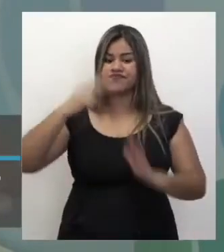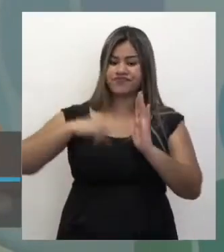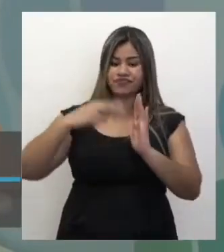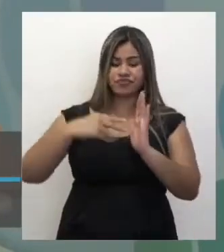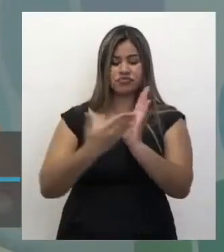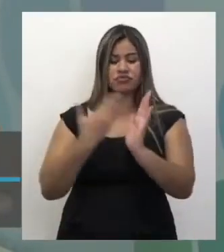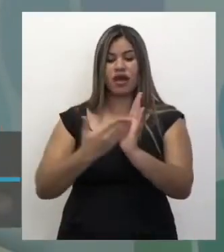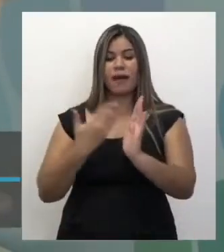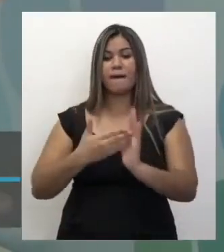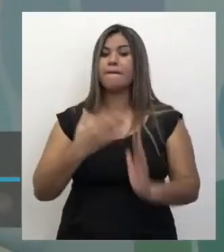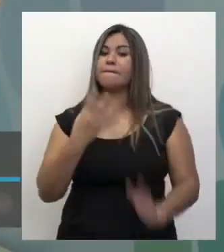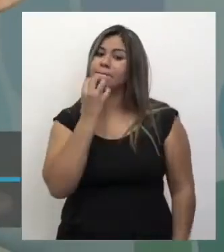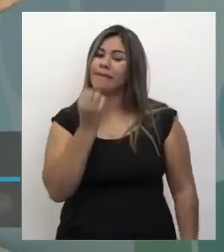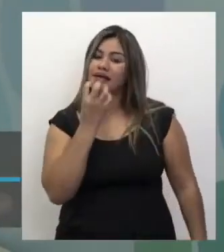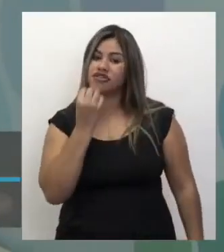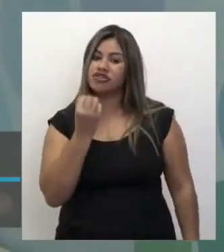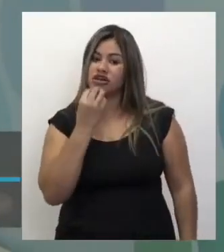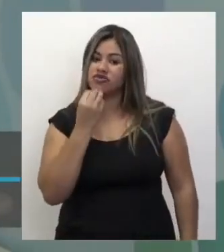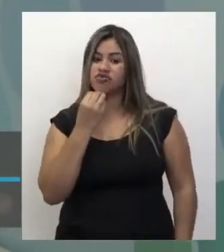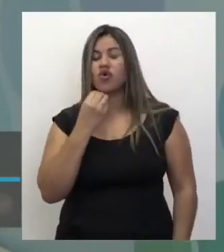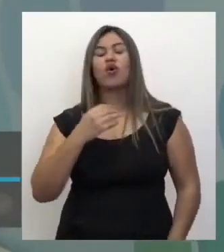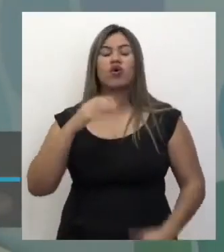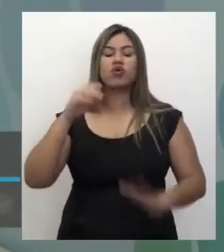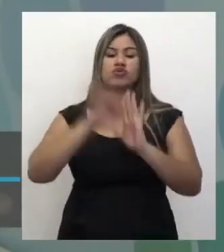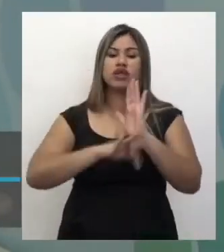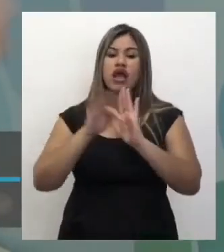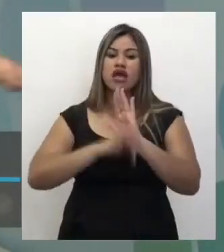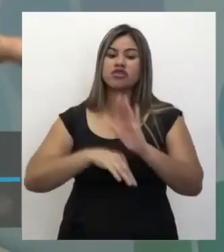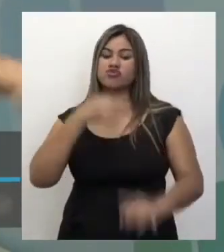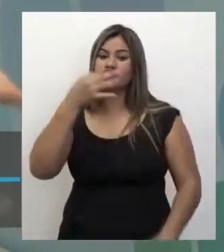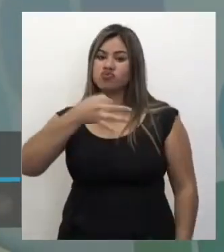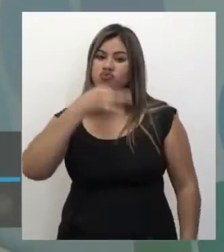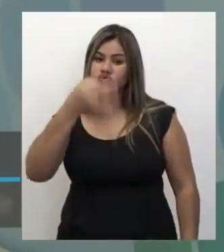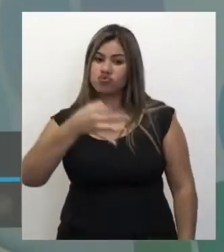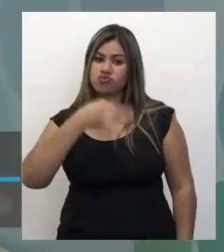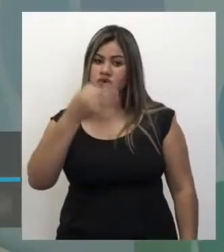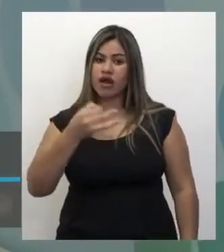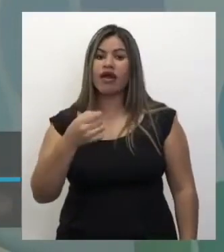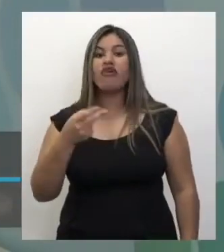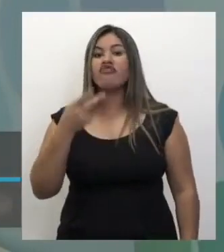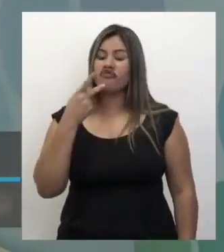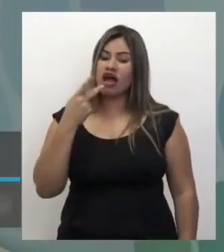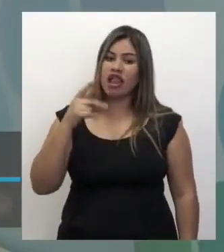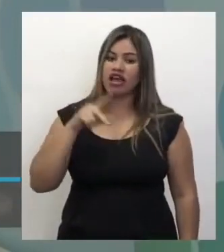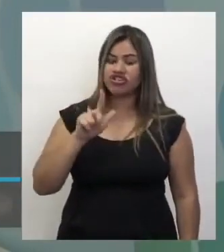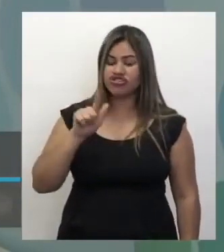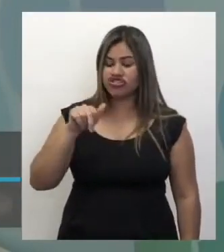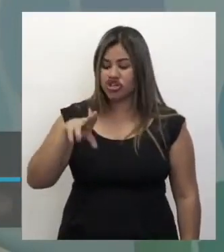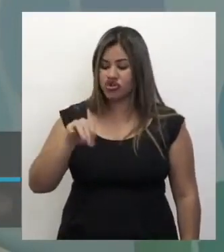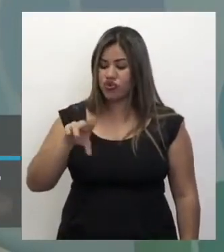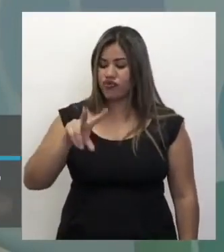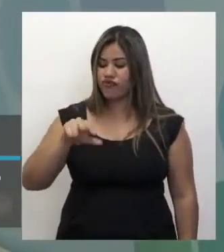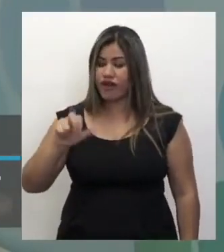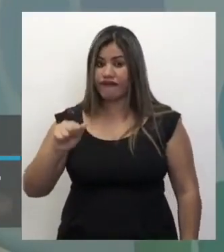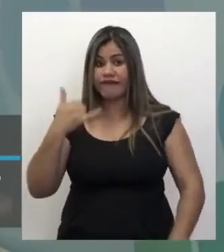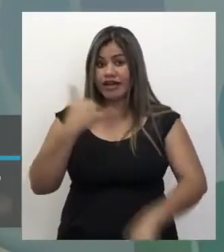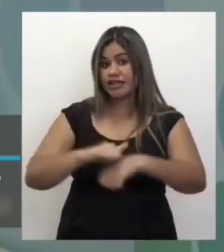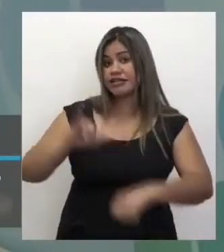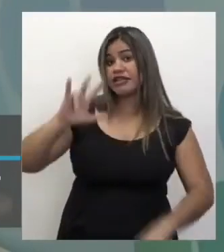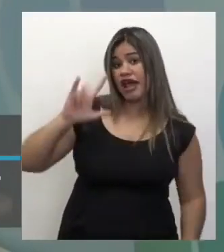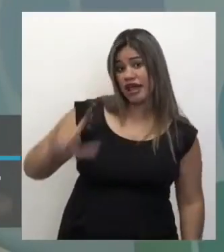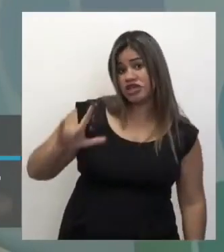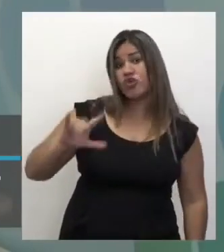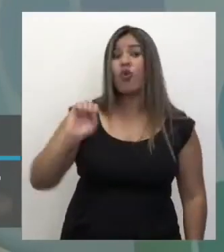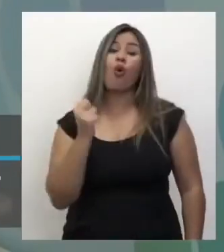Machado de Assis, e produzam aí um artigo de opinião, dizendo se Genoveva traiu ou não traiu. O aluno que vai defender